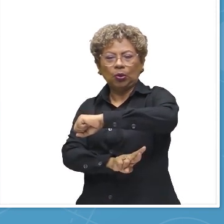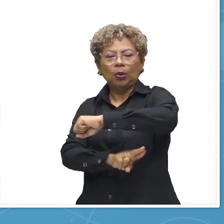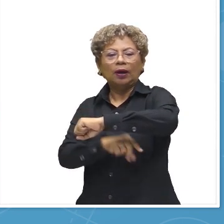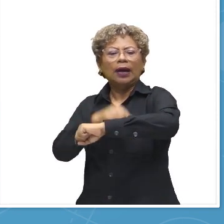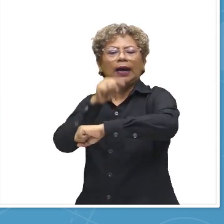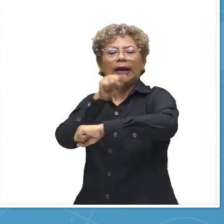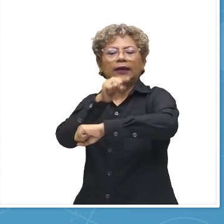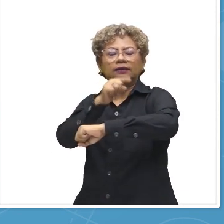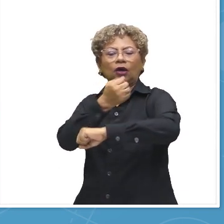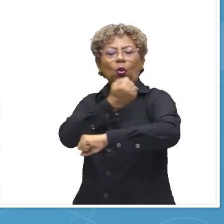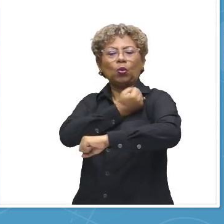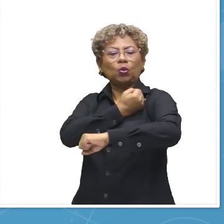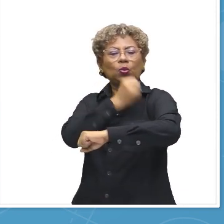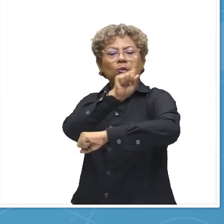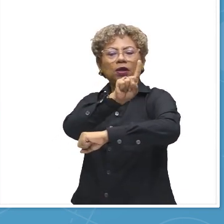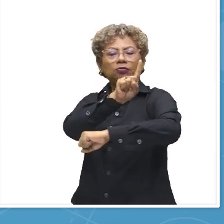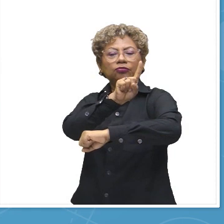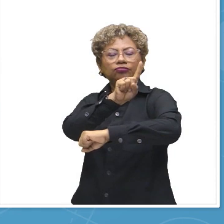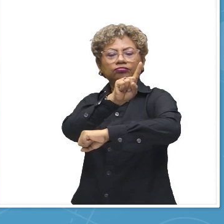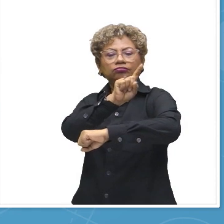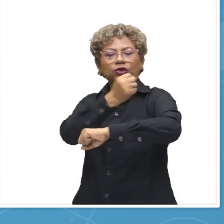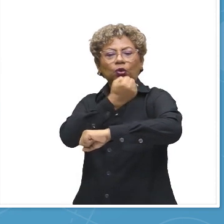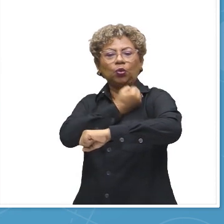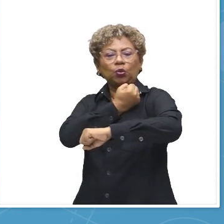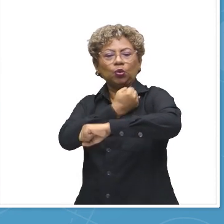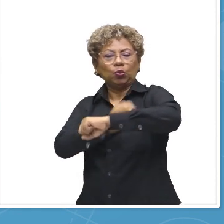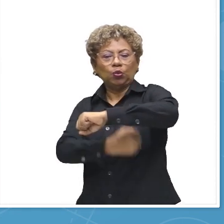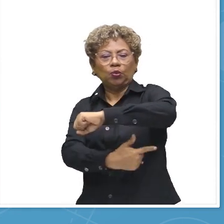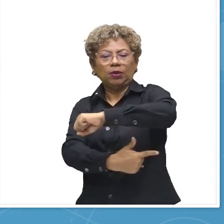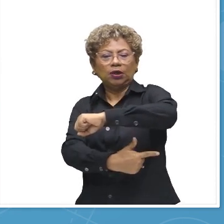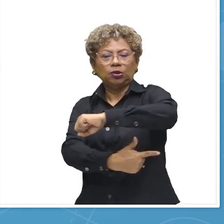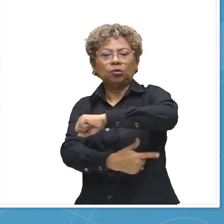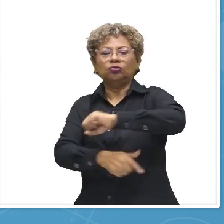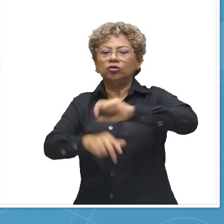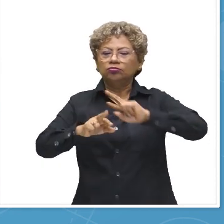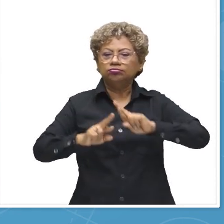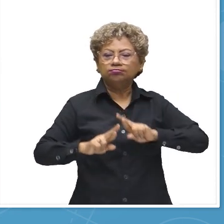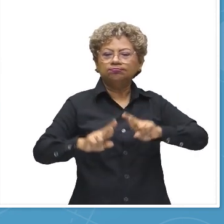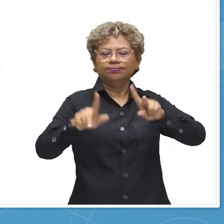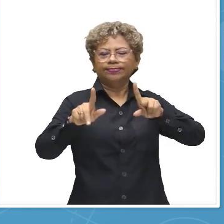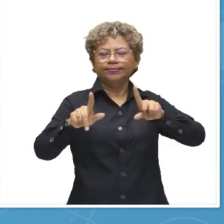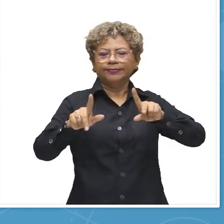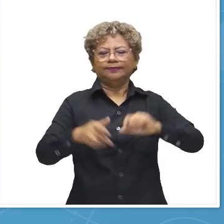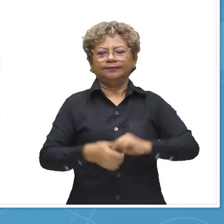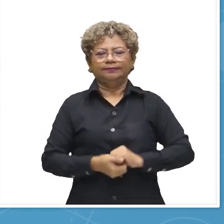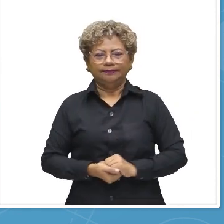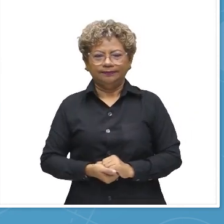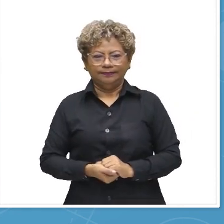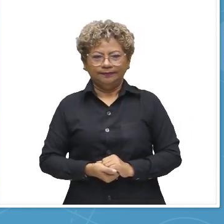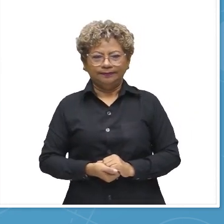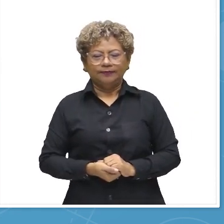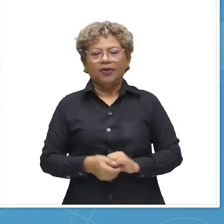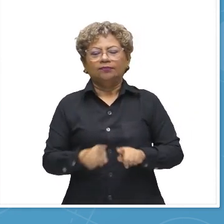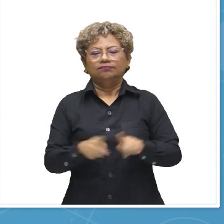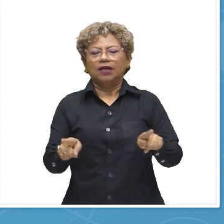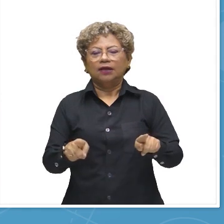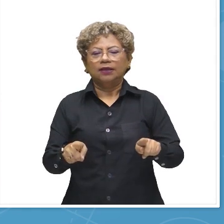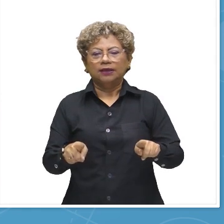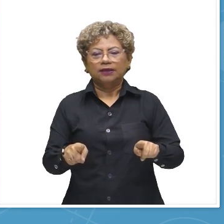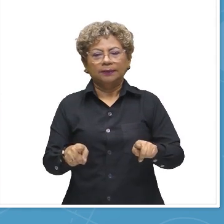denominador, os valores numéricos são diferentes, né? Mas isso não significa que